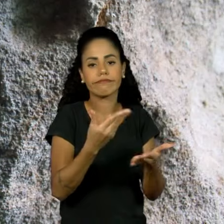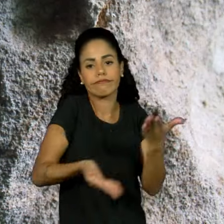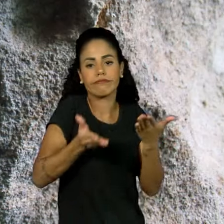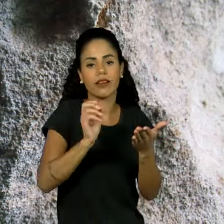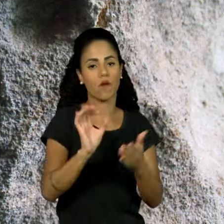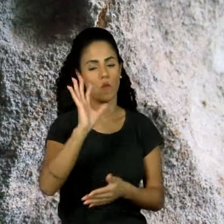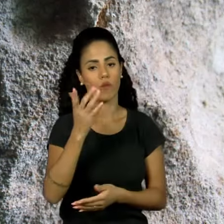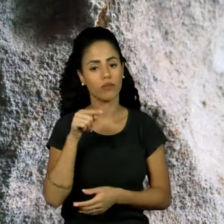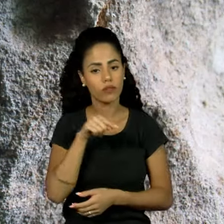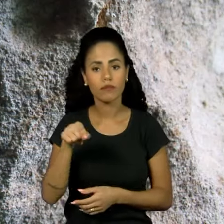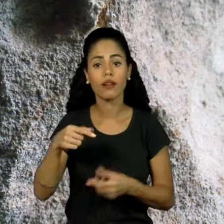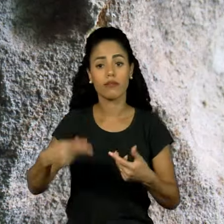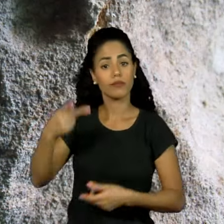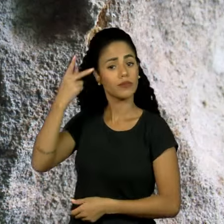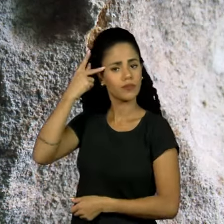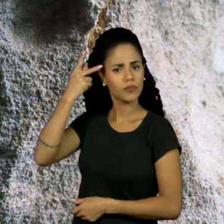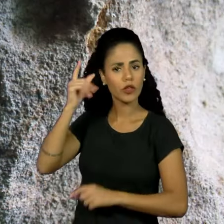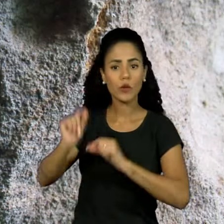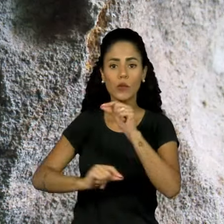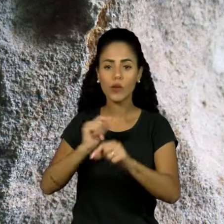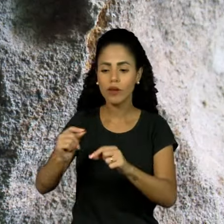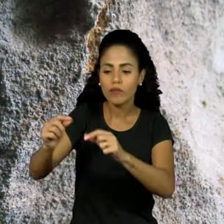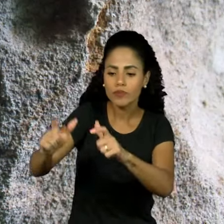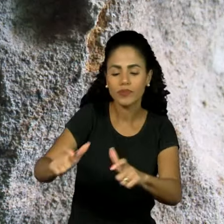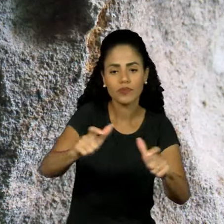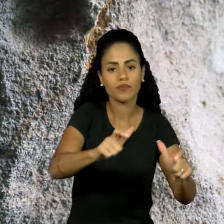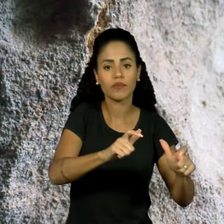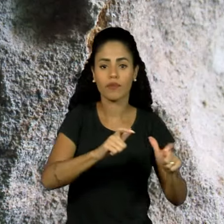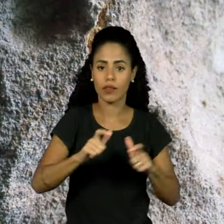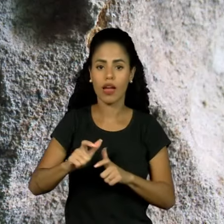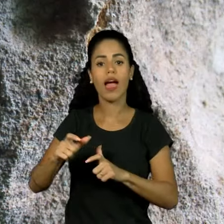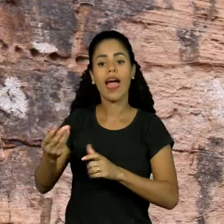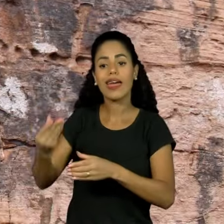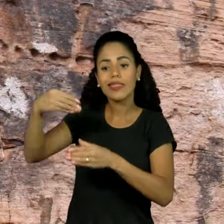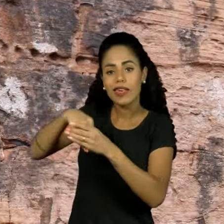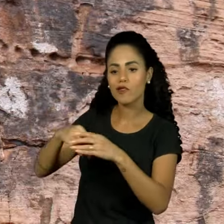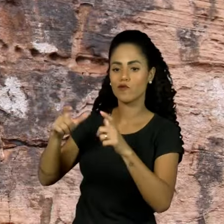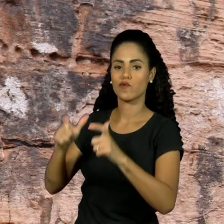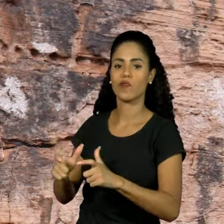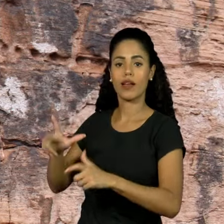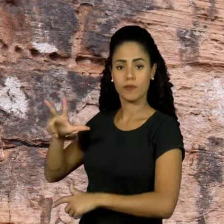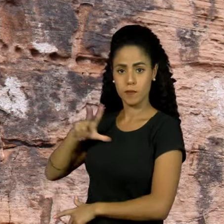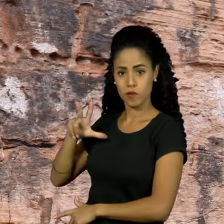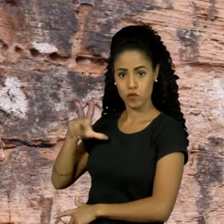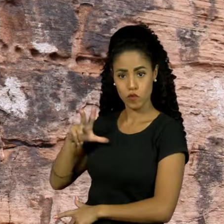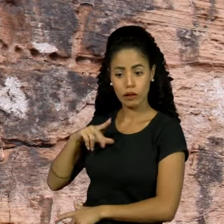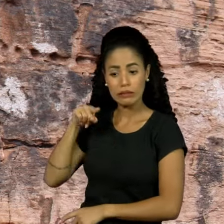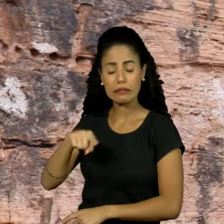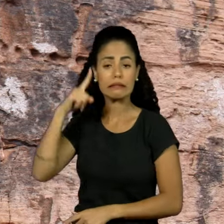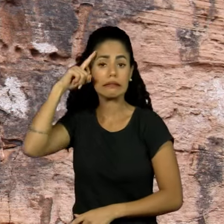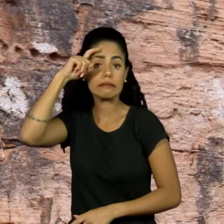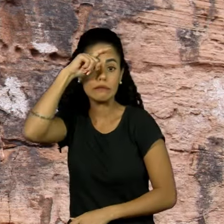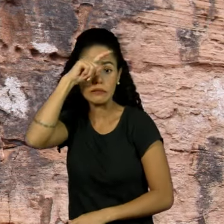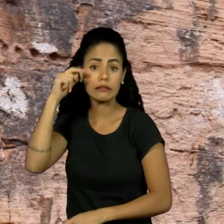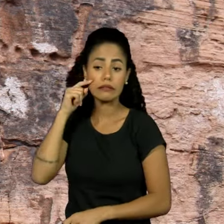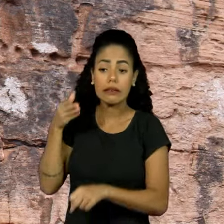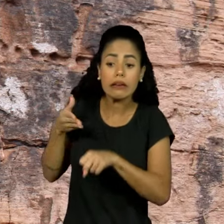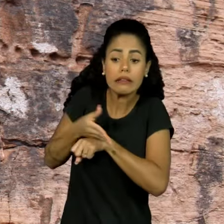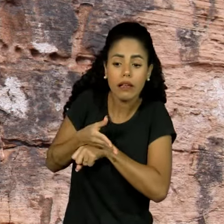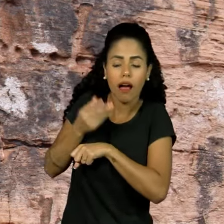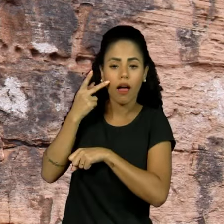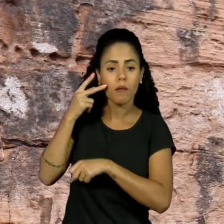das questões de São Paulo é que os sítios estão em propriedades privadas. Então, isso dificulta o acesso do